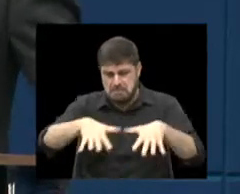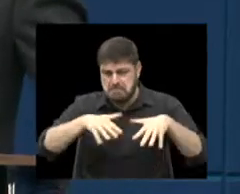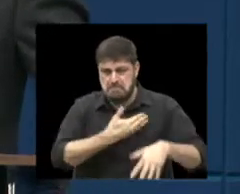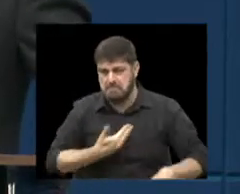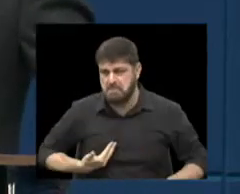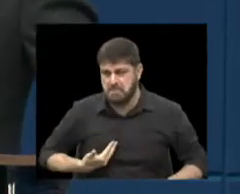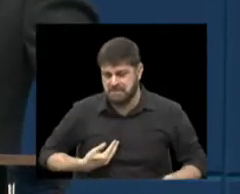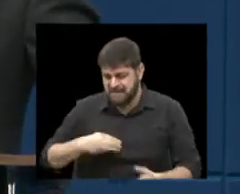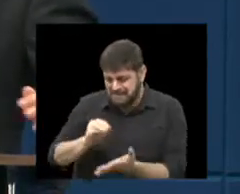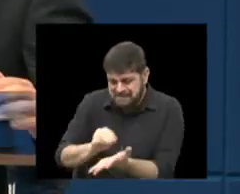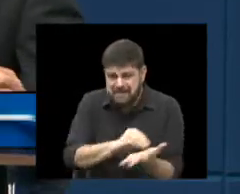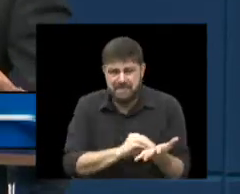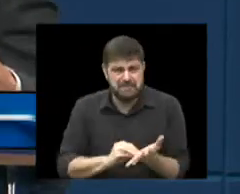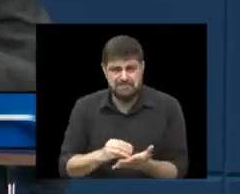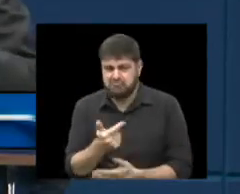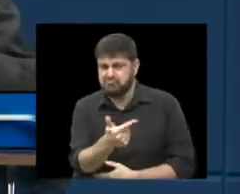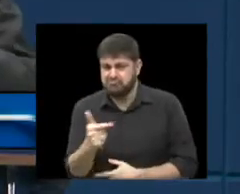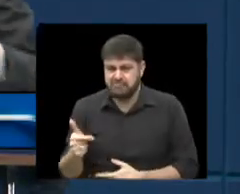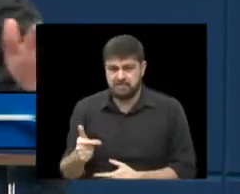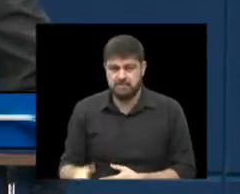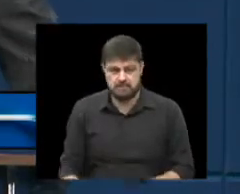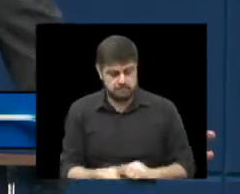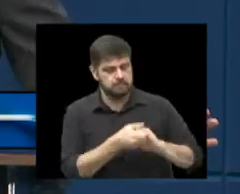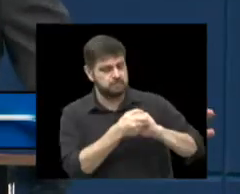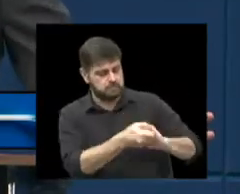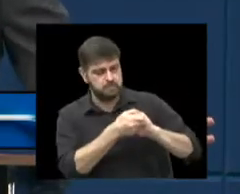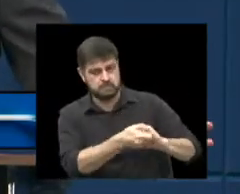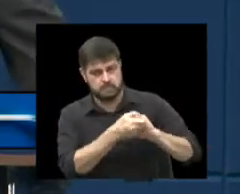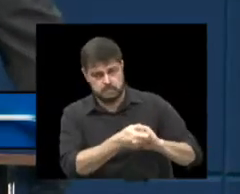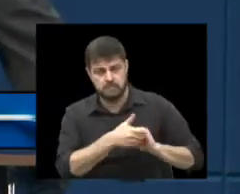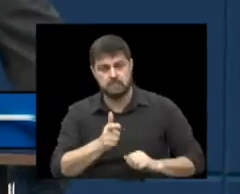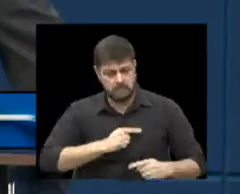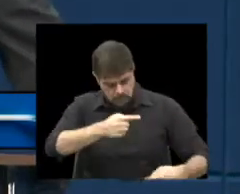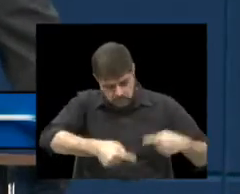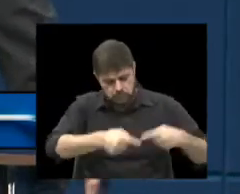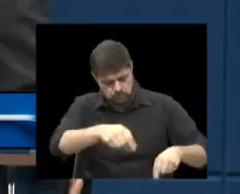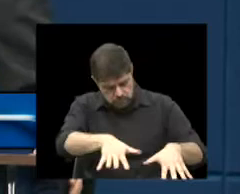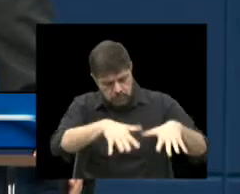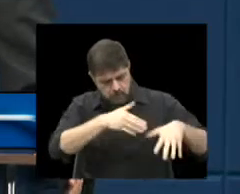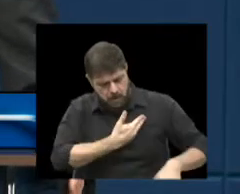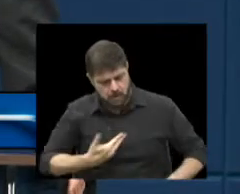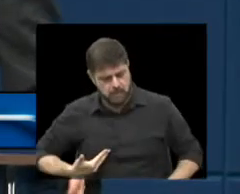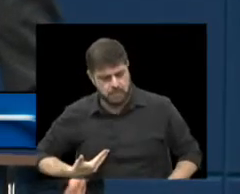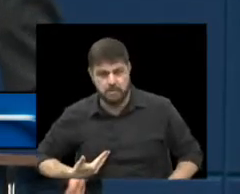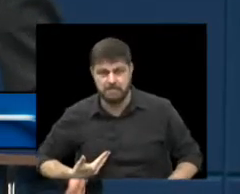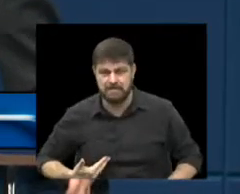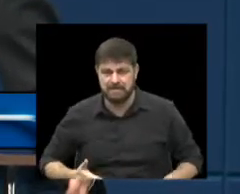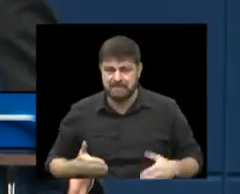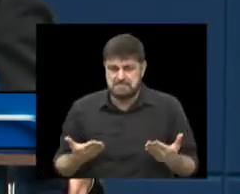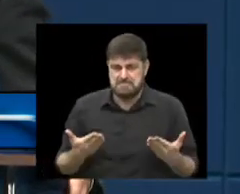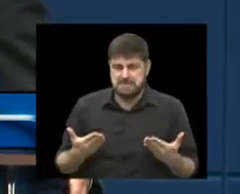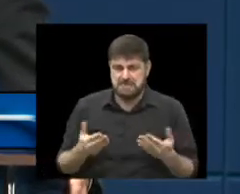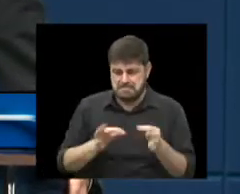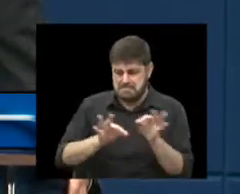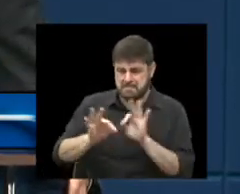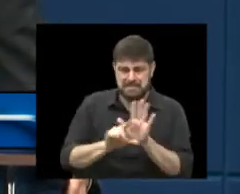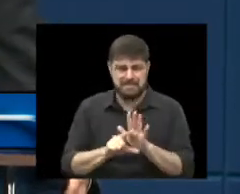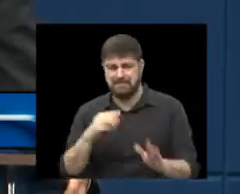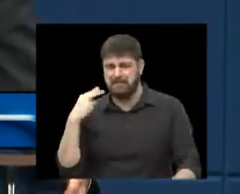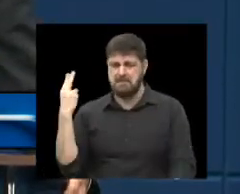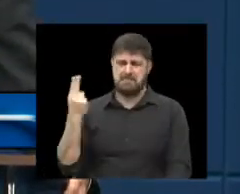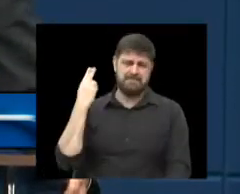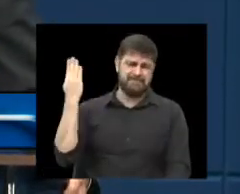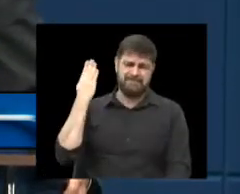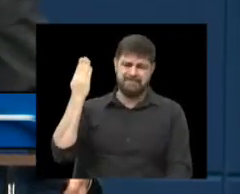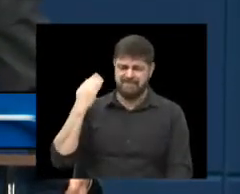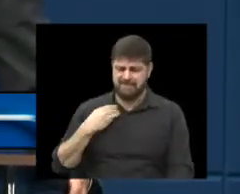Eu até parabenizo agora a iniciativa de haver alguma discussão, mas esse projeto nunca deveria ter chegado a